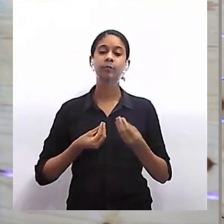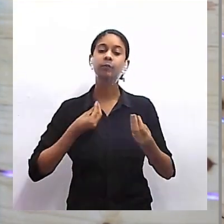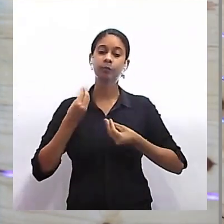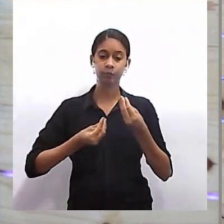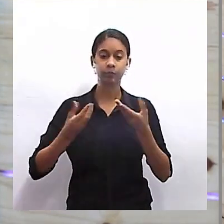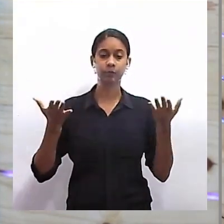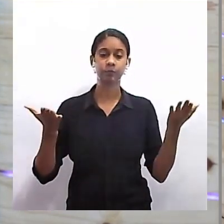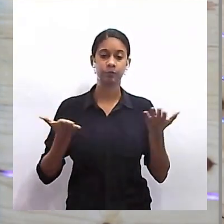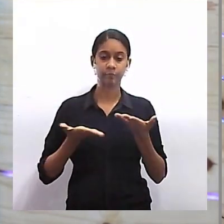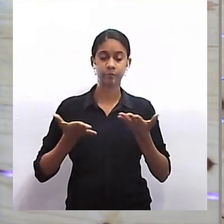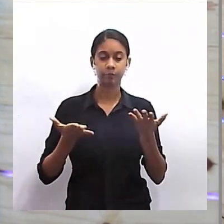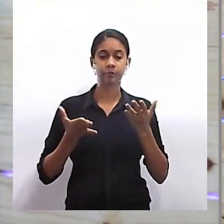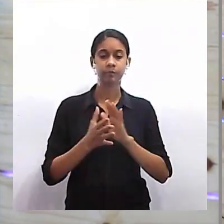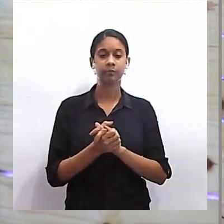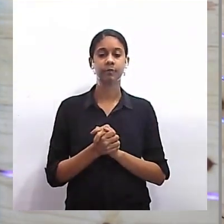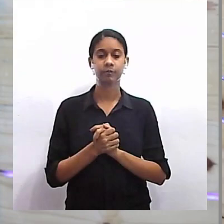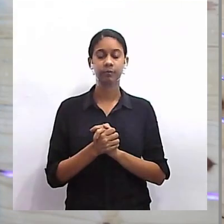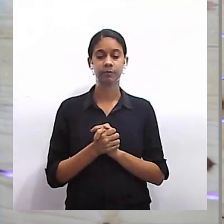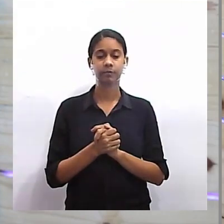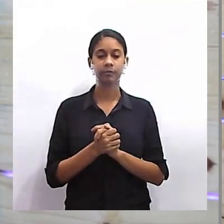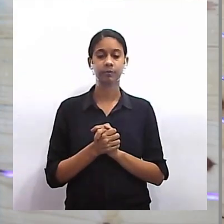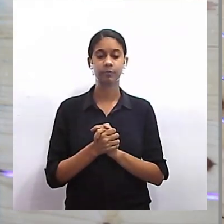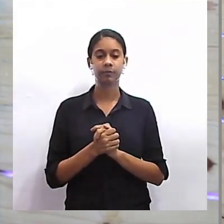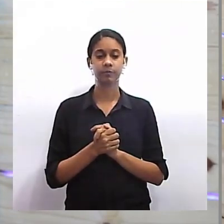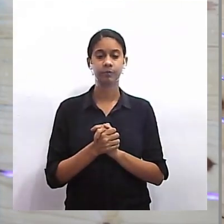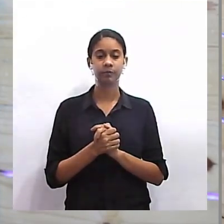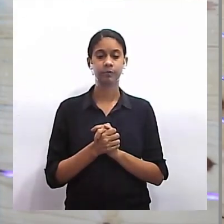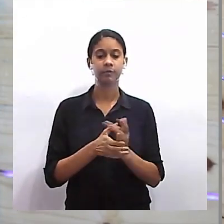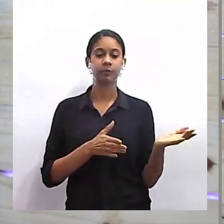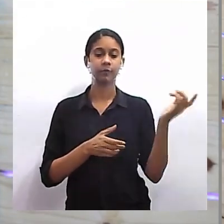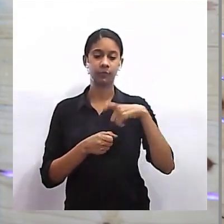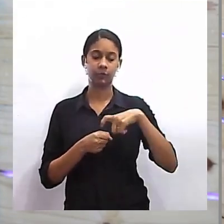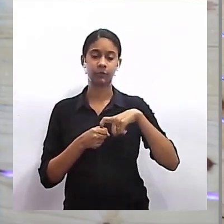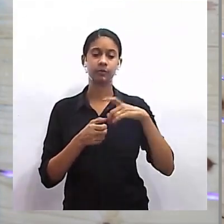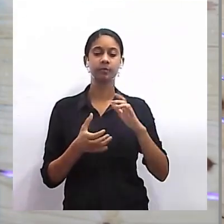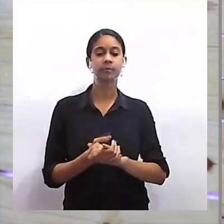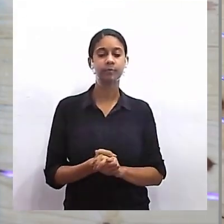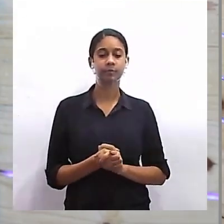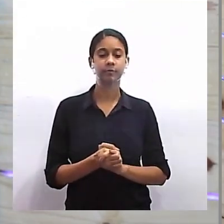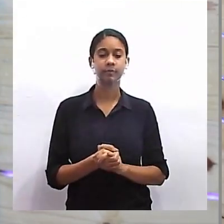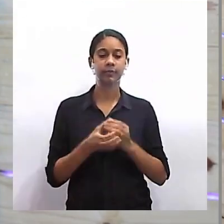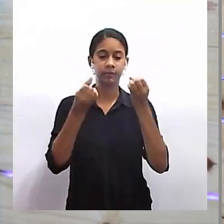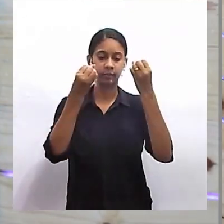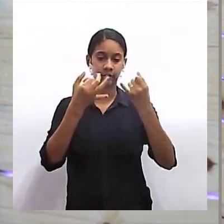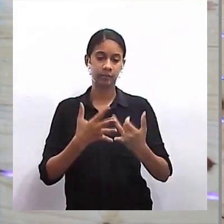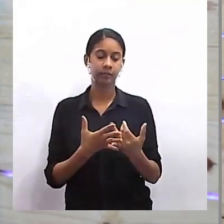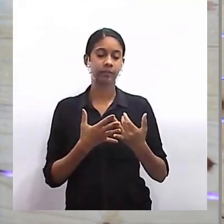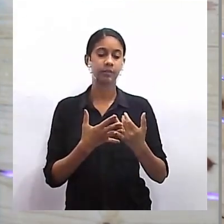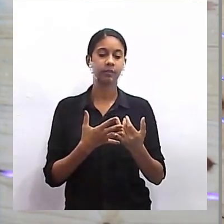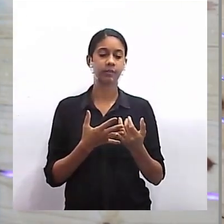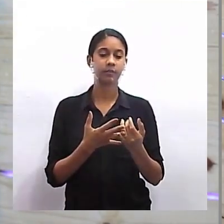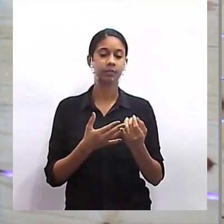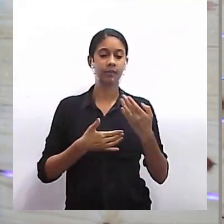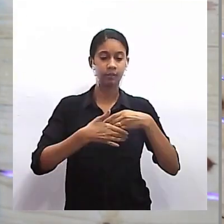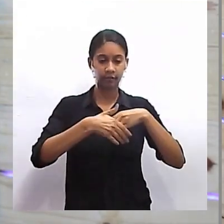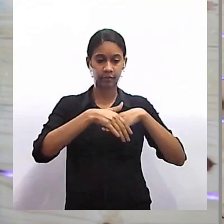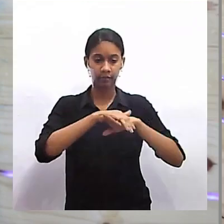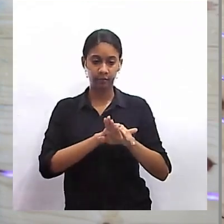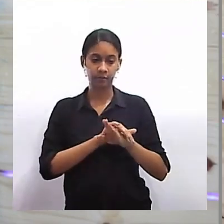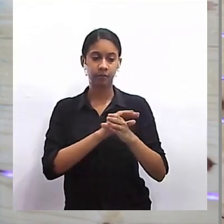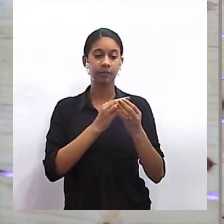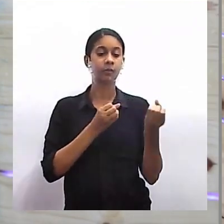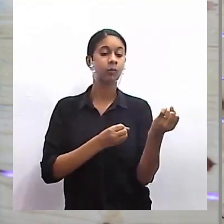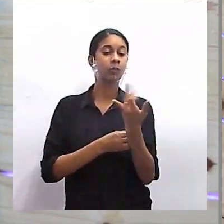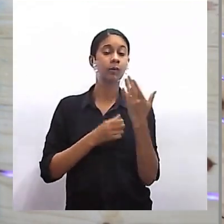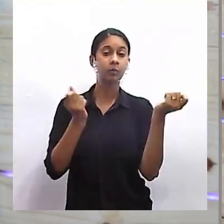Nesse tópico aqui, tem que voltar aí, volta aí, professor. Definição da capacidade de movimentação e armazenagem.